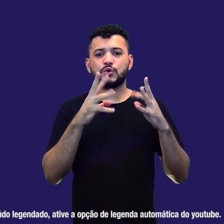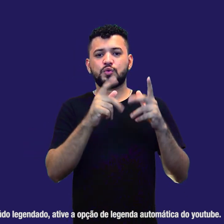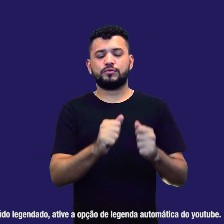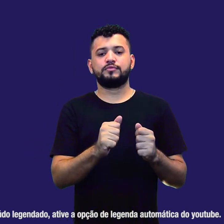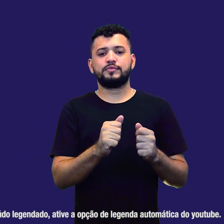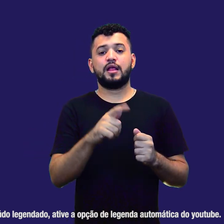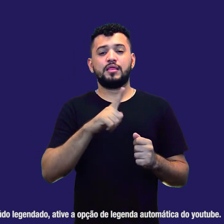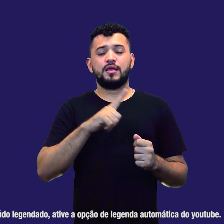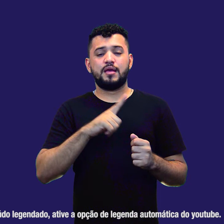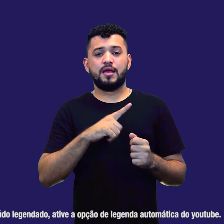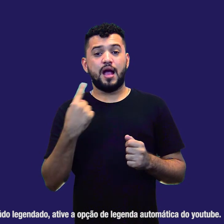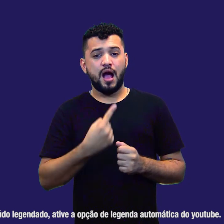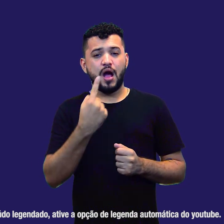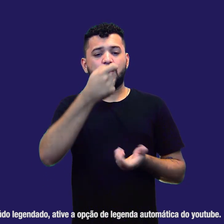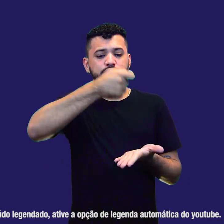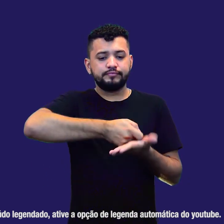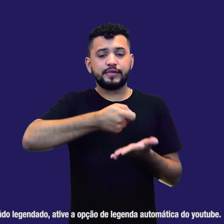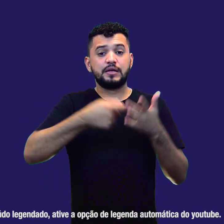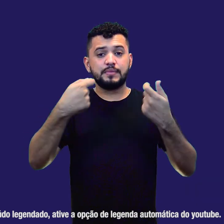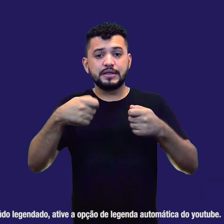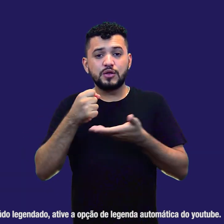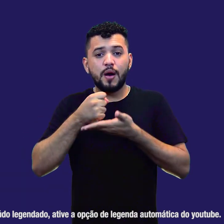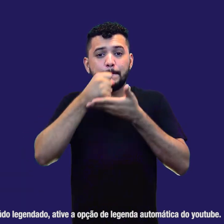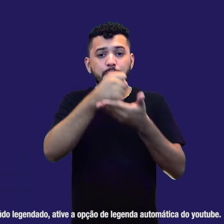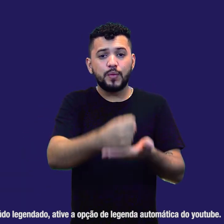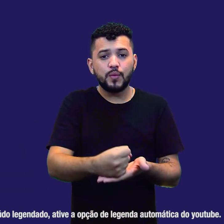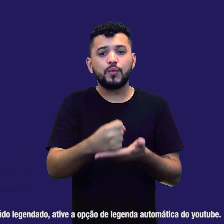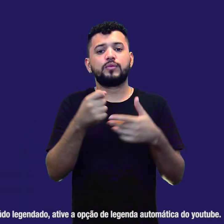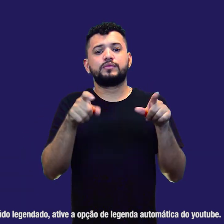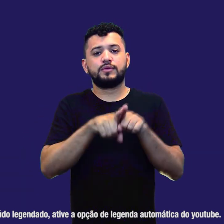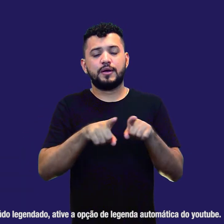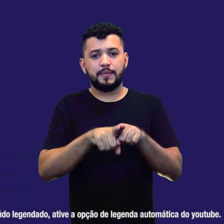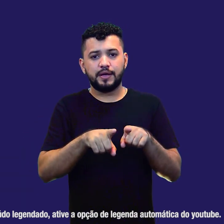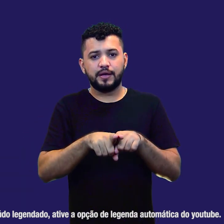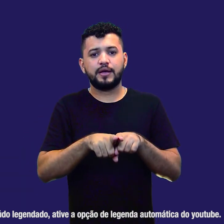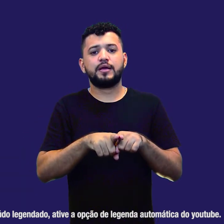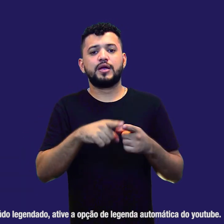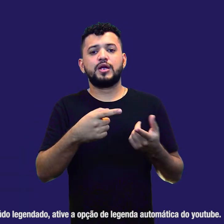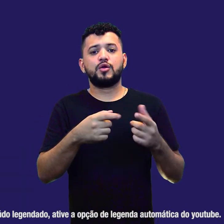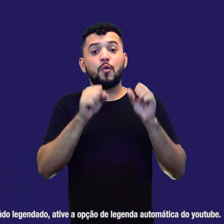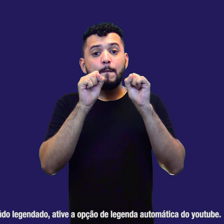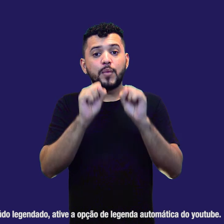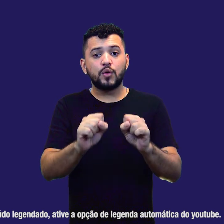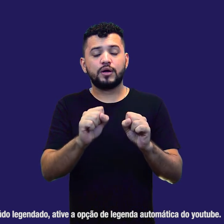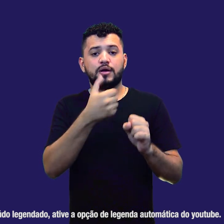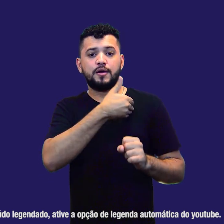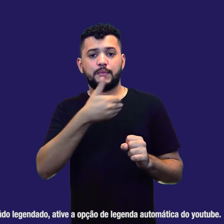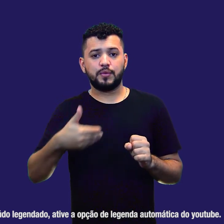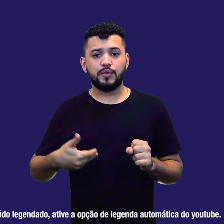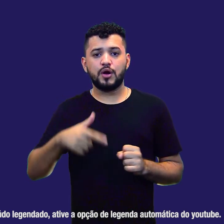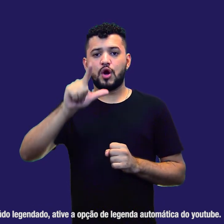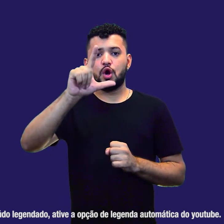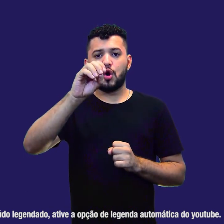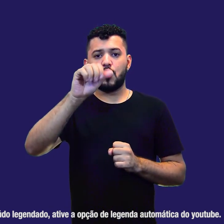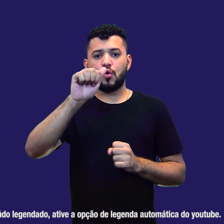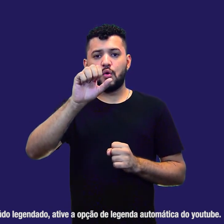absurdos, precisam do apoio do poder público com LOAS ou com uma